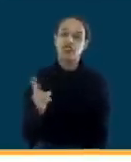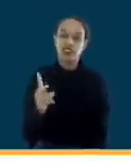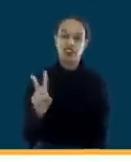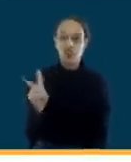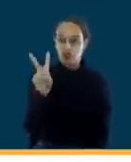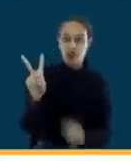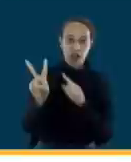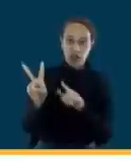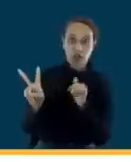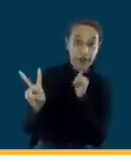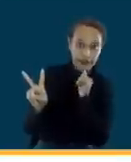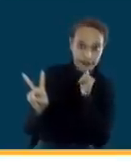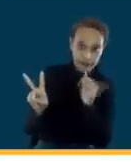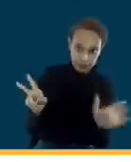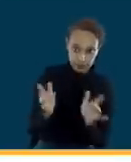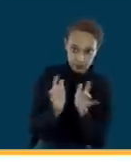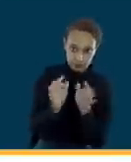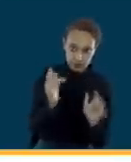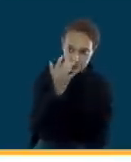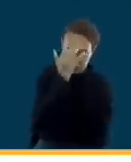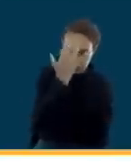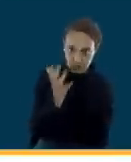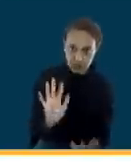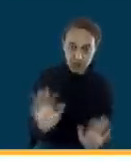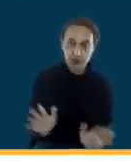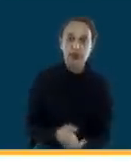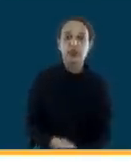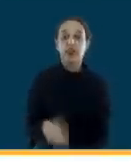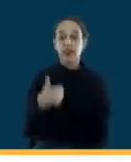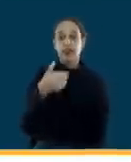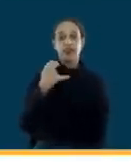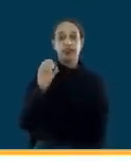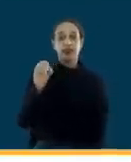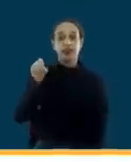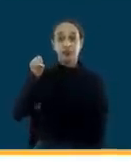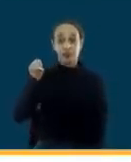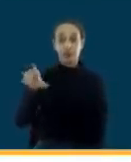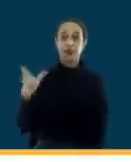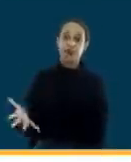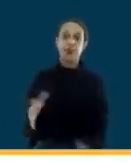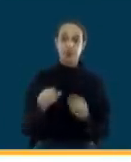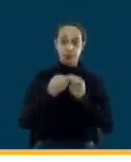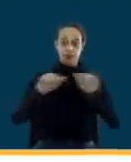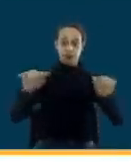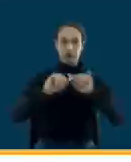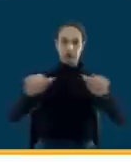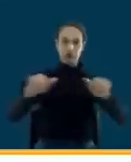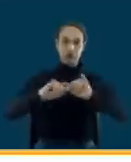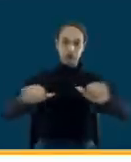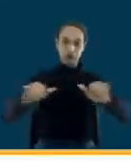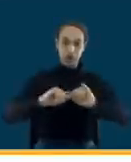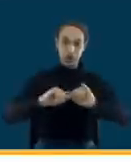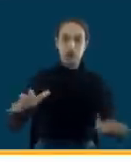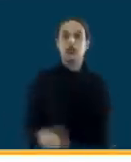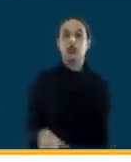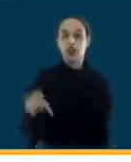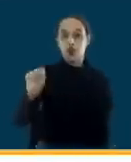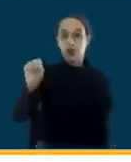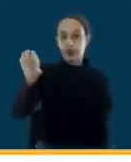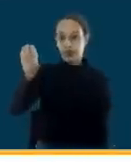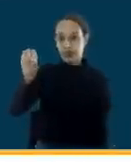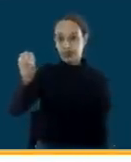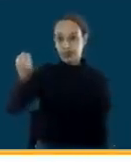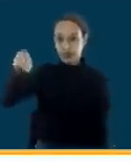simples de raciocínio. O município tem 100 mil, colocou na programação publicada, ele colocou que ele vai colocar 20 mil nos editais, 80 mil nos espaços. Ele